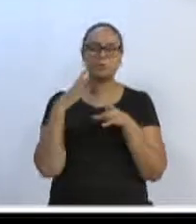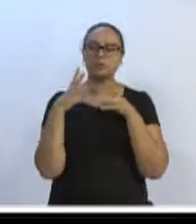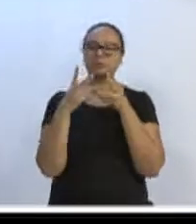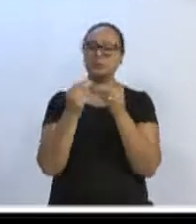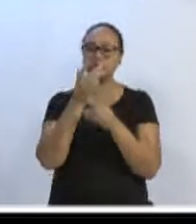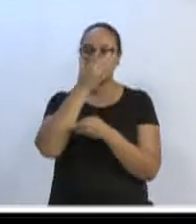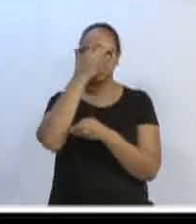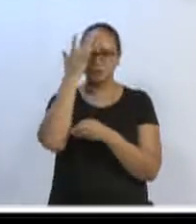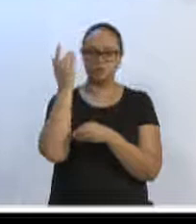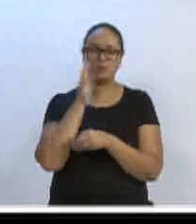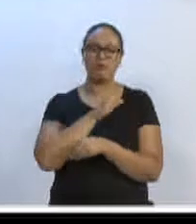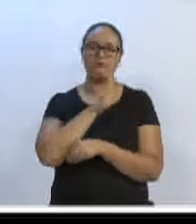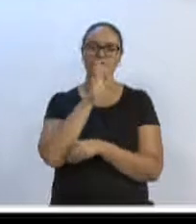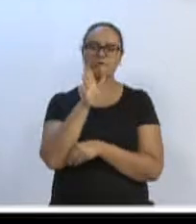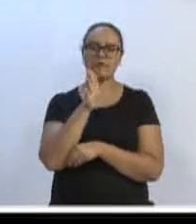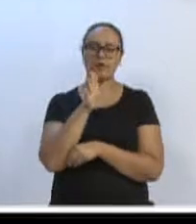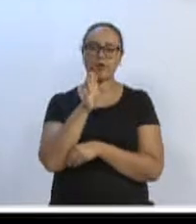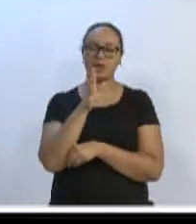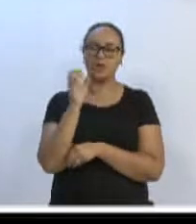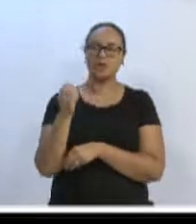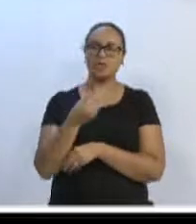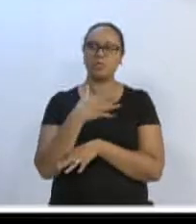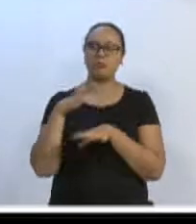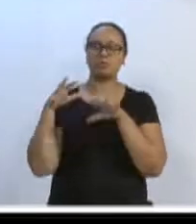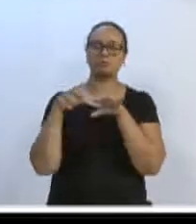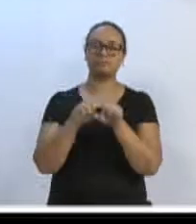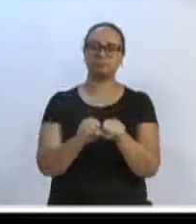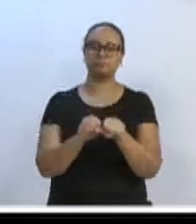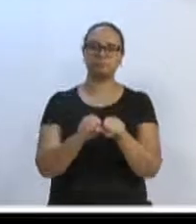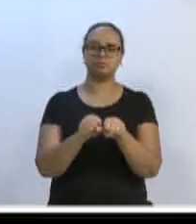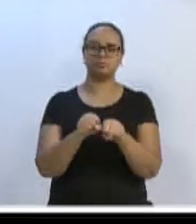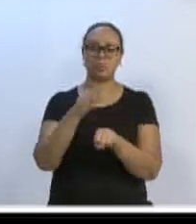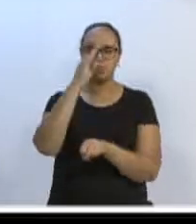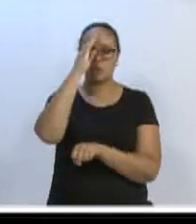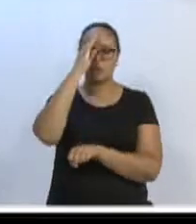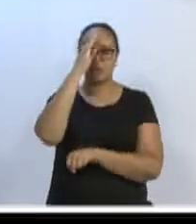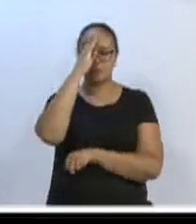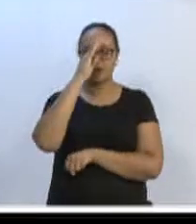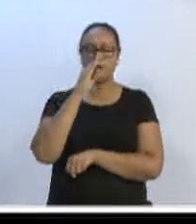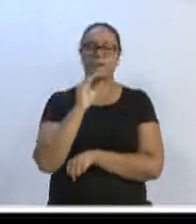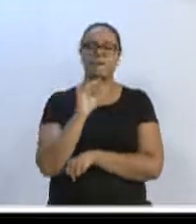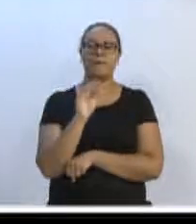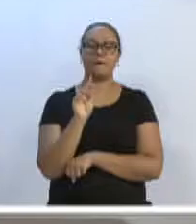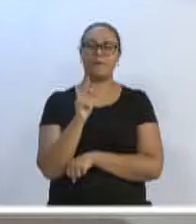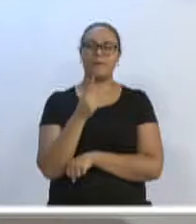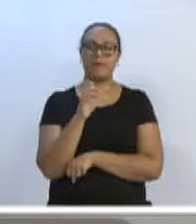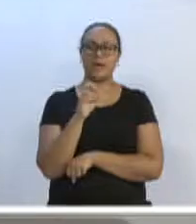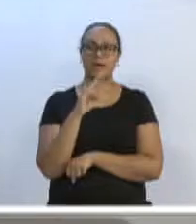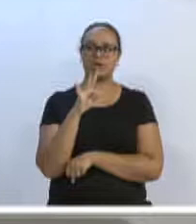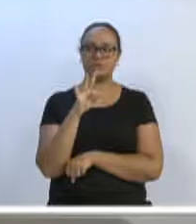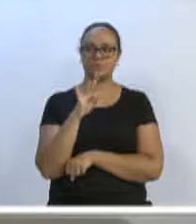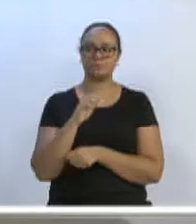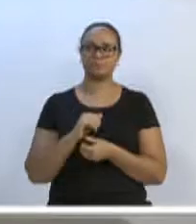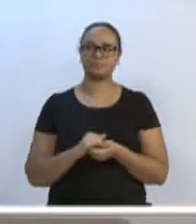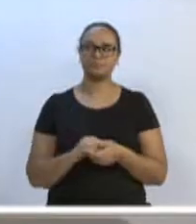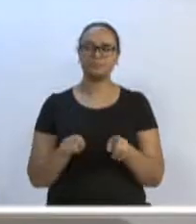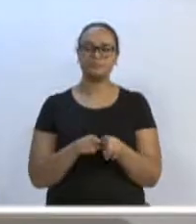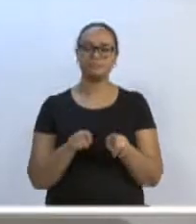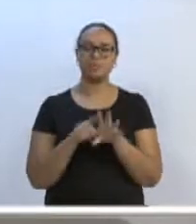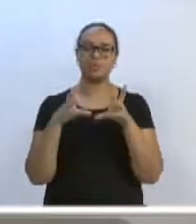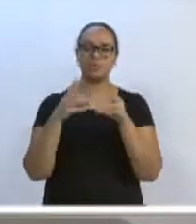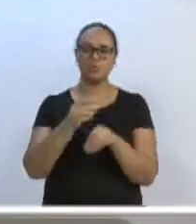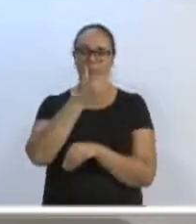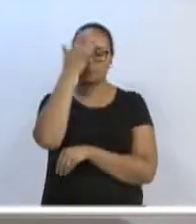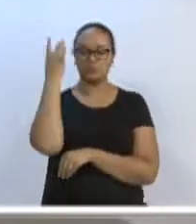na eleição do coronel rock rert aqui também uma forma muito especial a todos esses voluntários que se